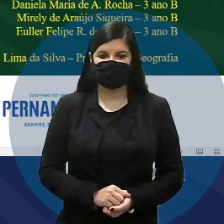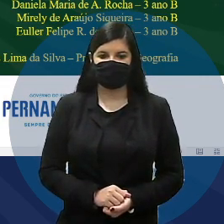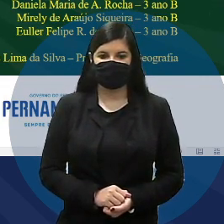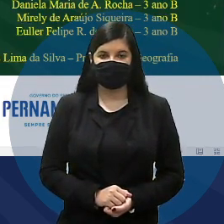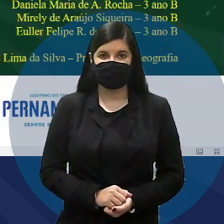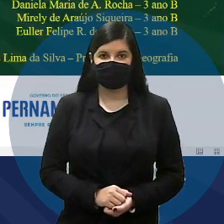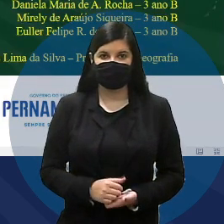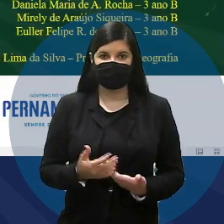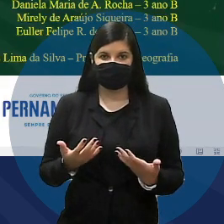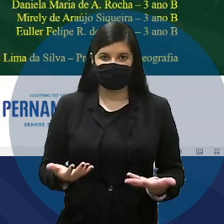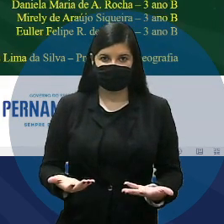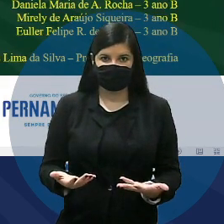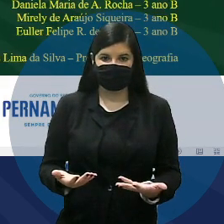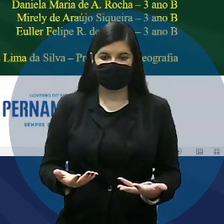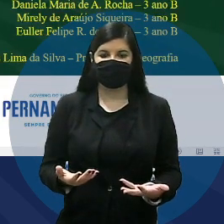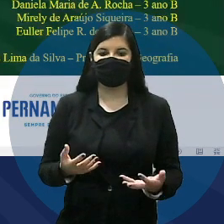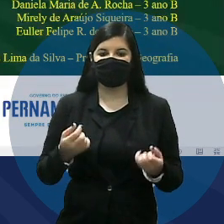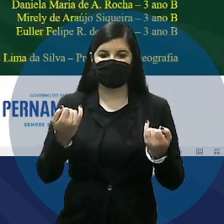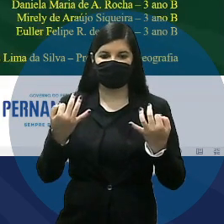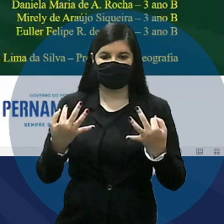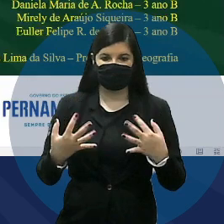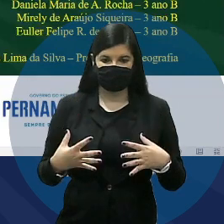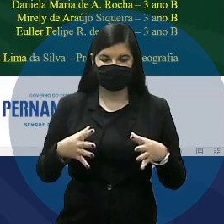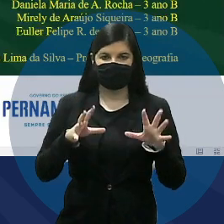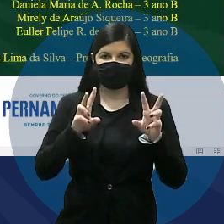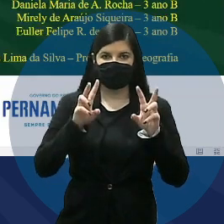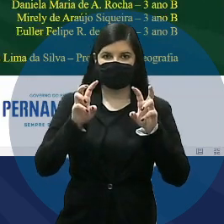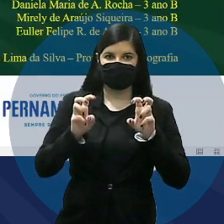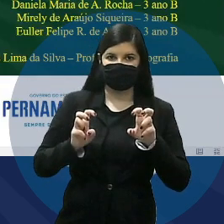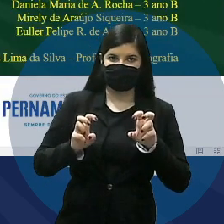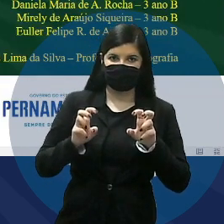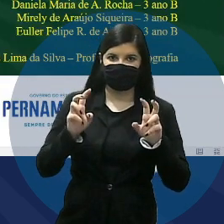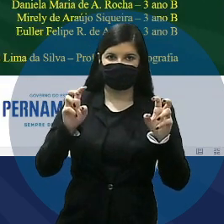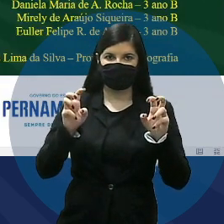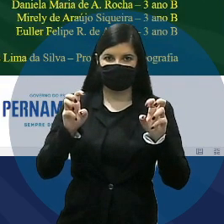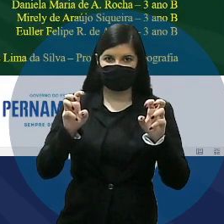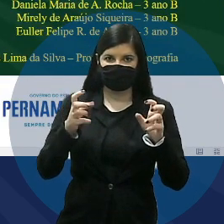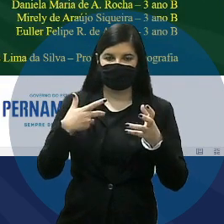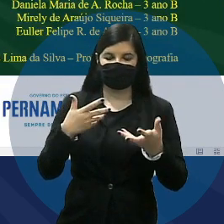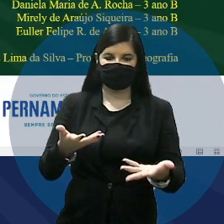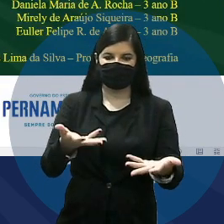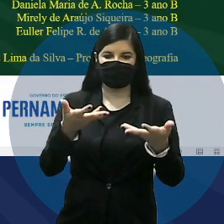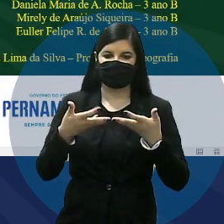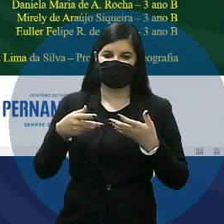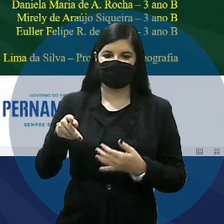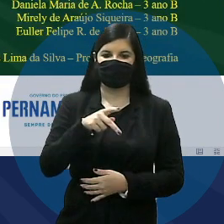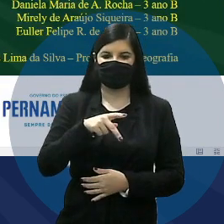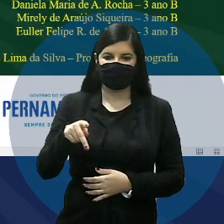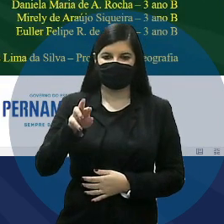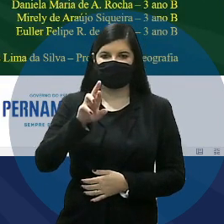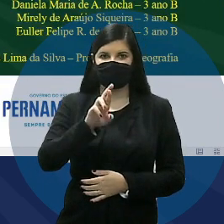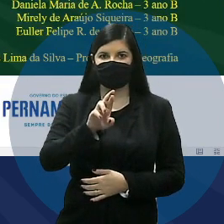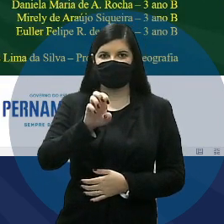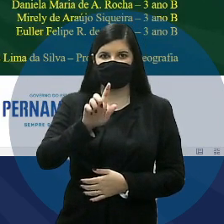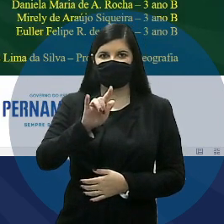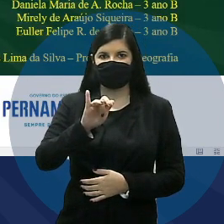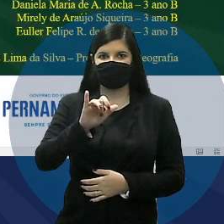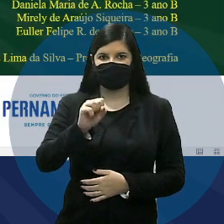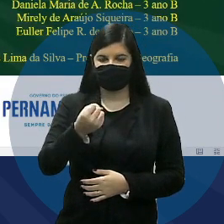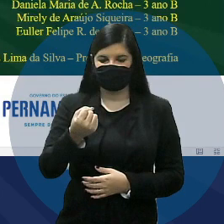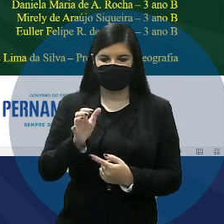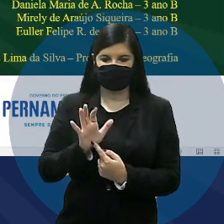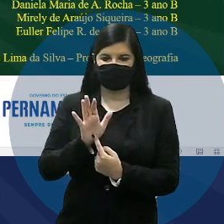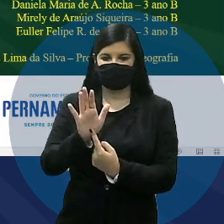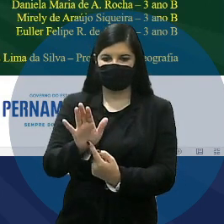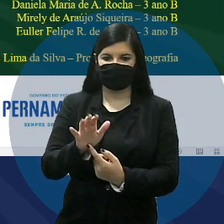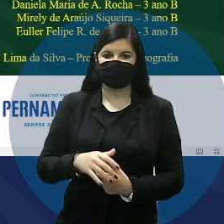artigo, especificamente sobre essa abrangência desse tema. Eu quero convidar agora o professor Regis para apresentar.